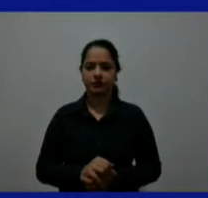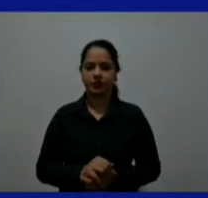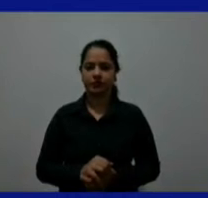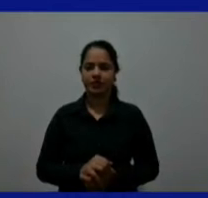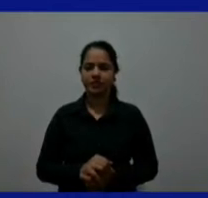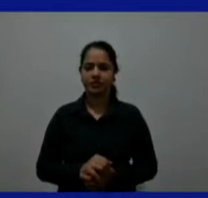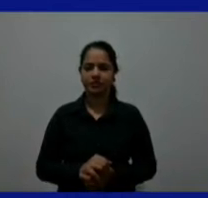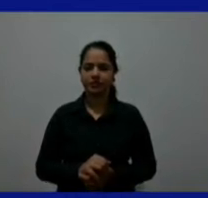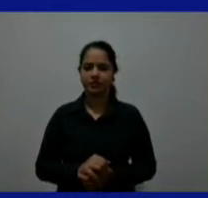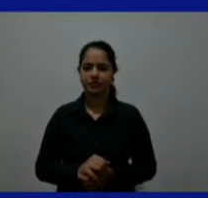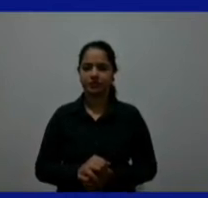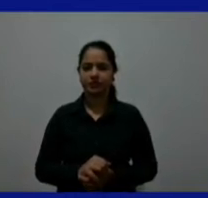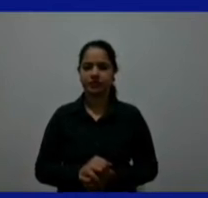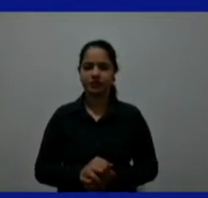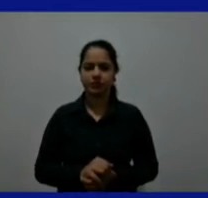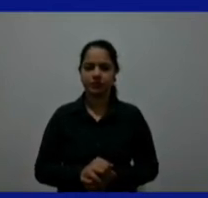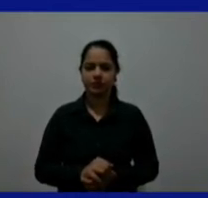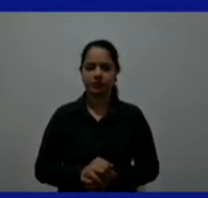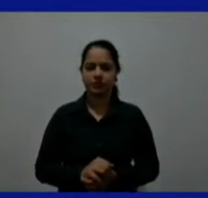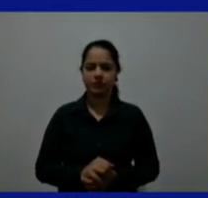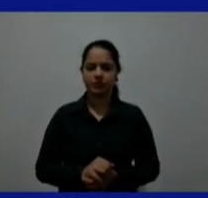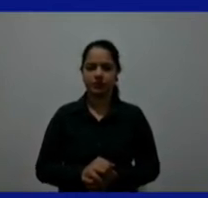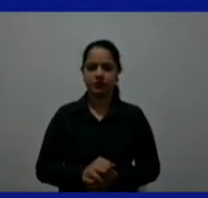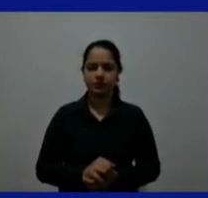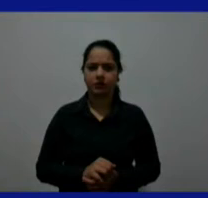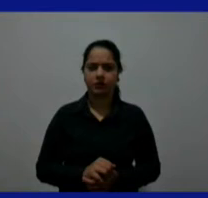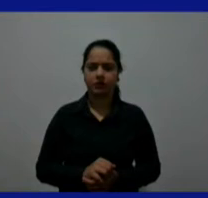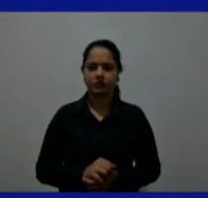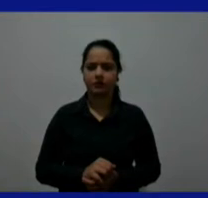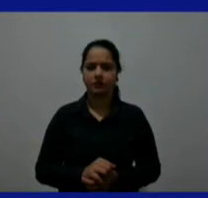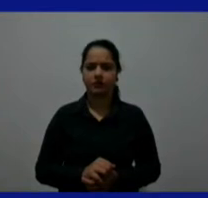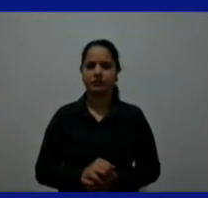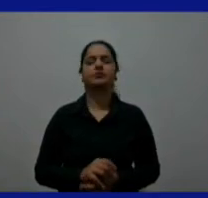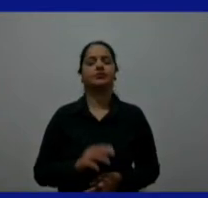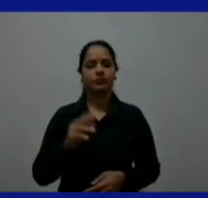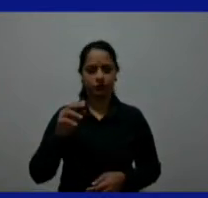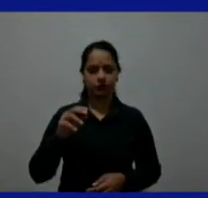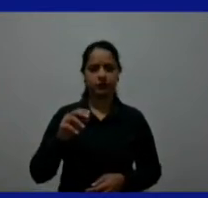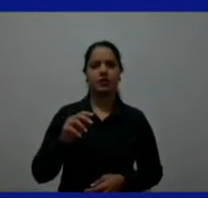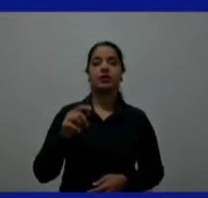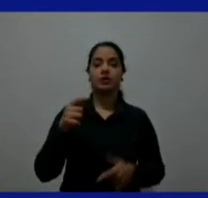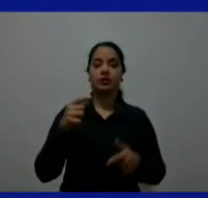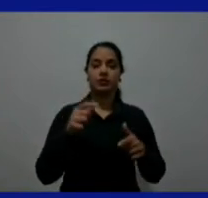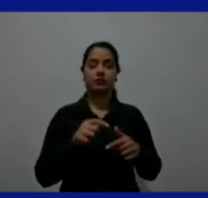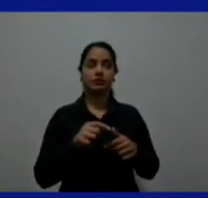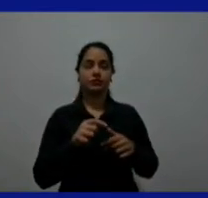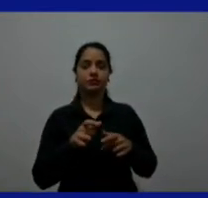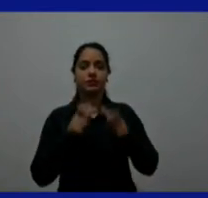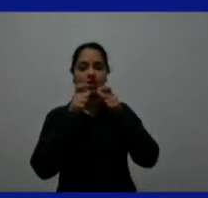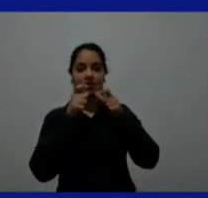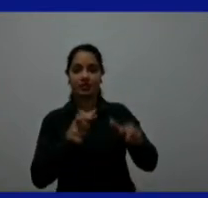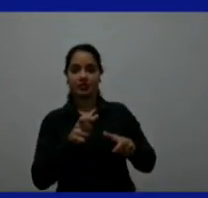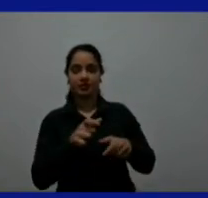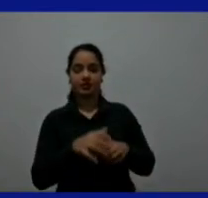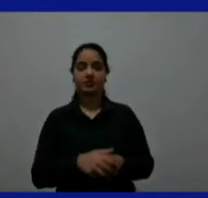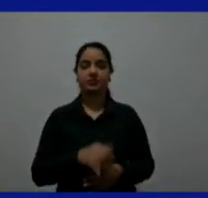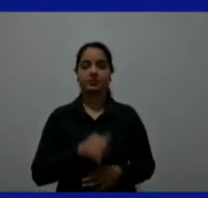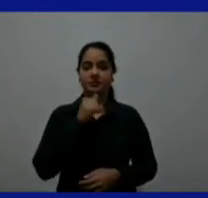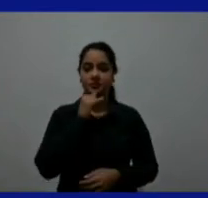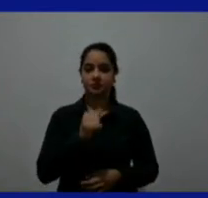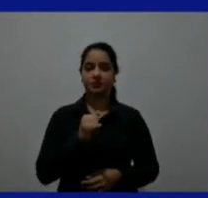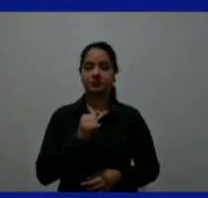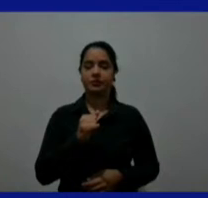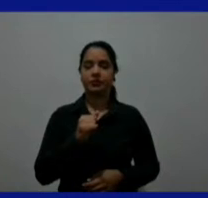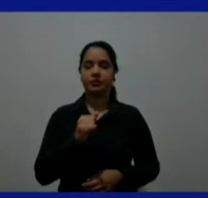que é gerado, surgem críticas. E eu estou citando aqui uma das críticas que teve